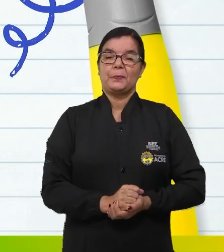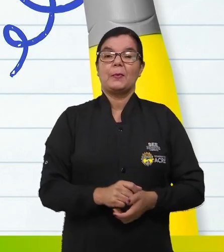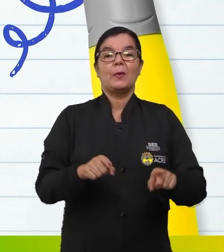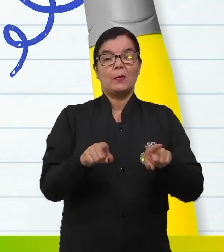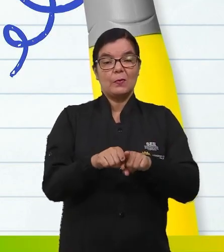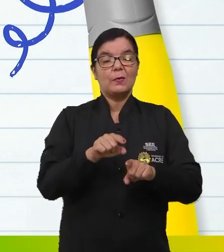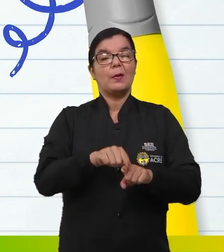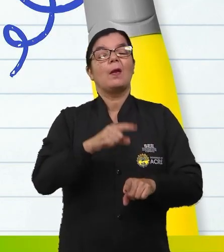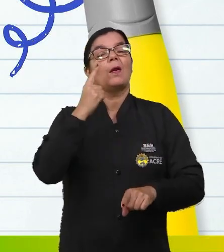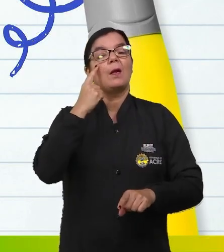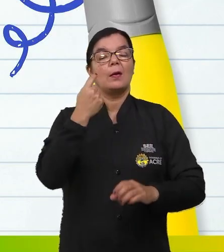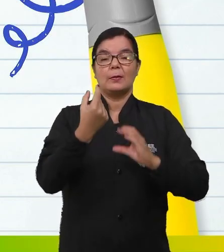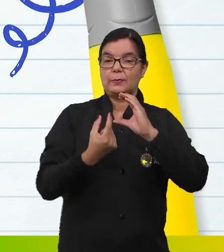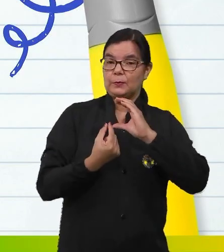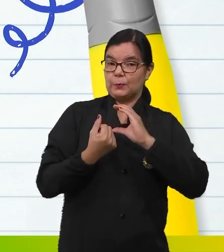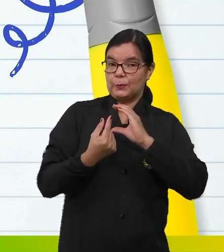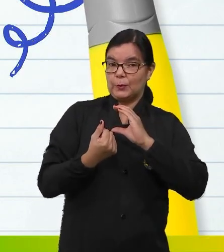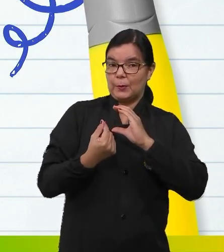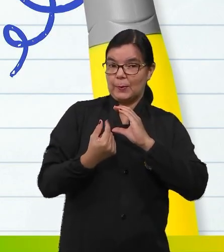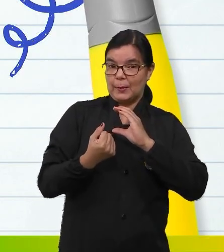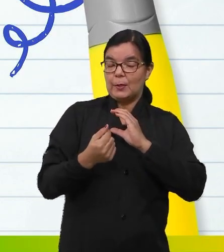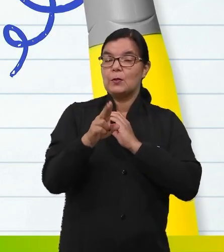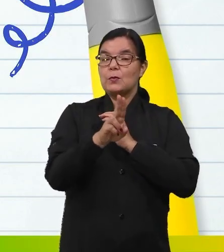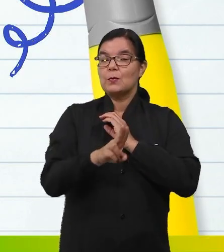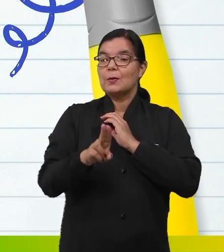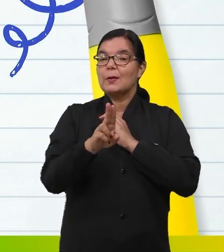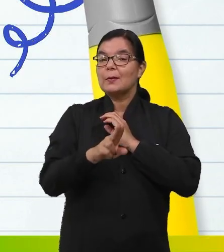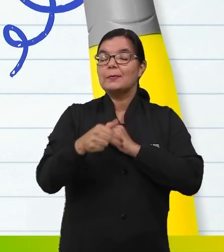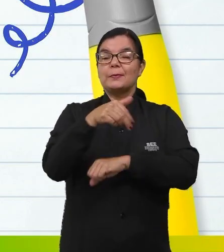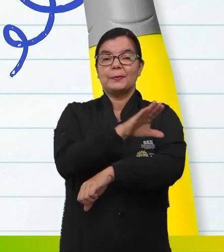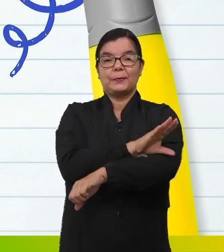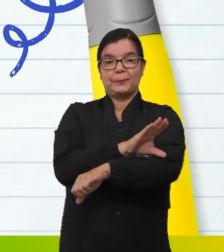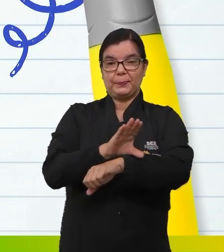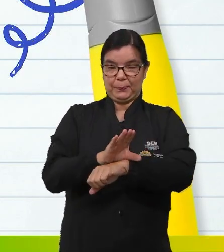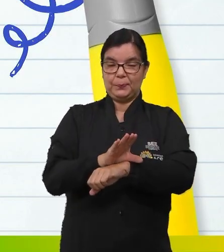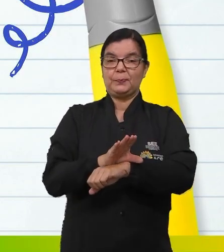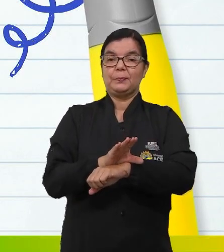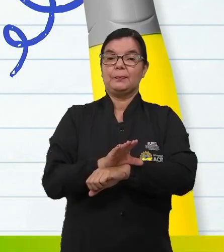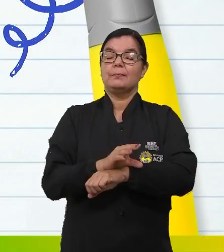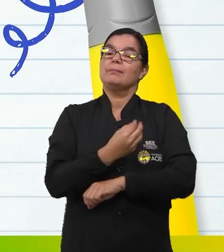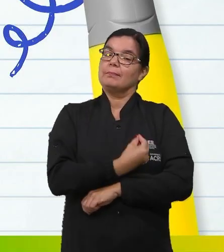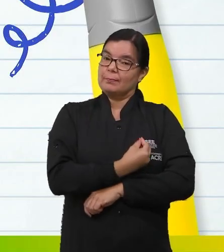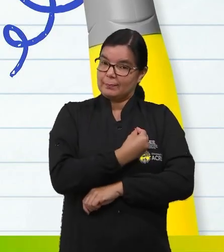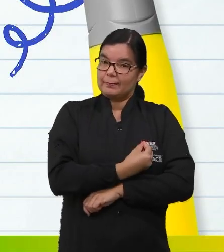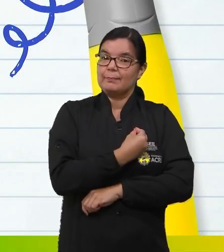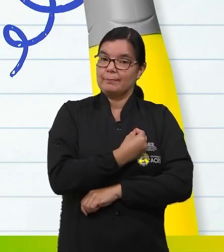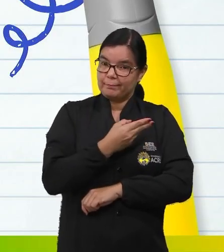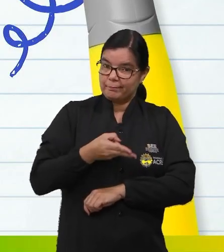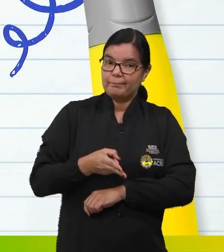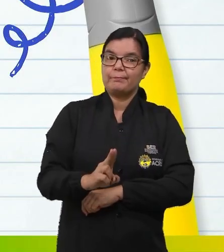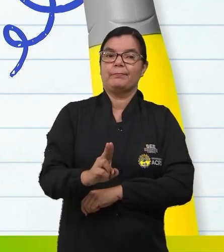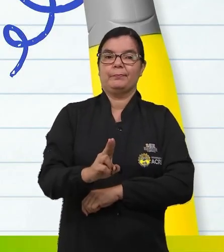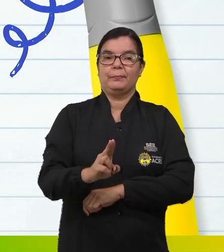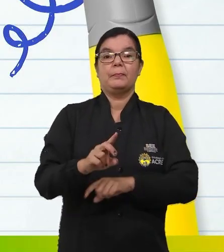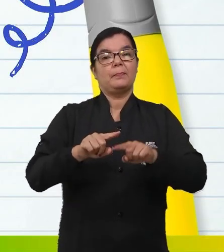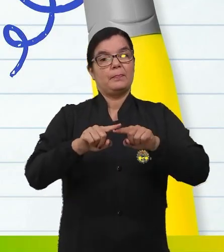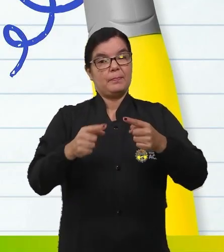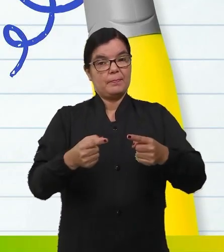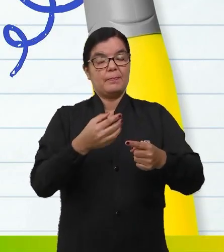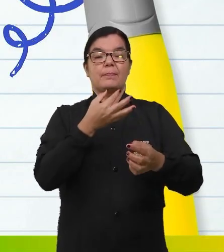você aprendeu que a ideologia capitalista usa a cultura para se manter